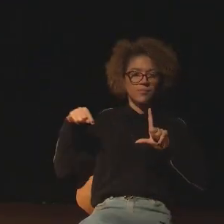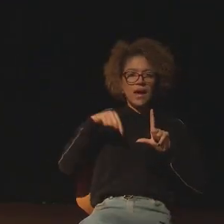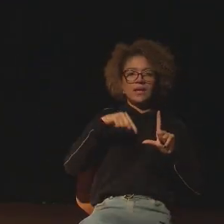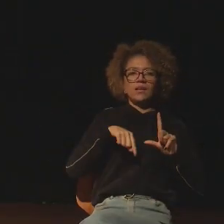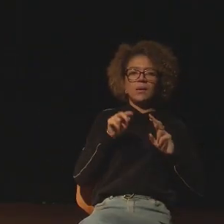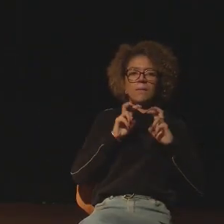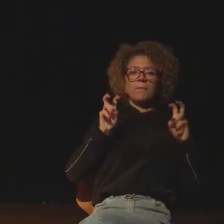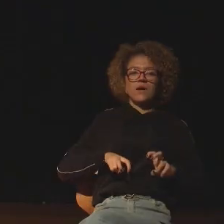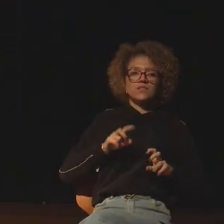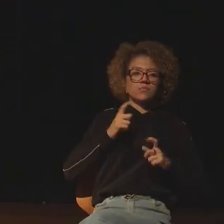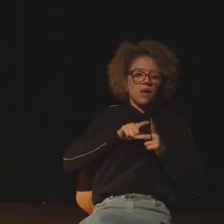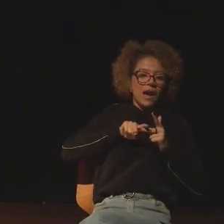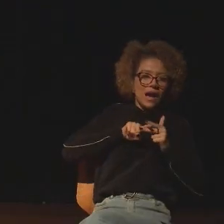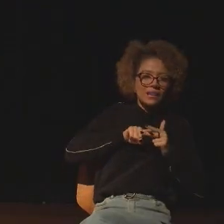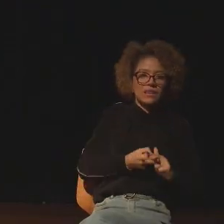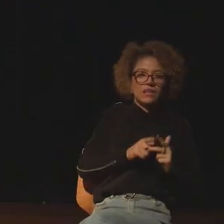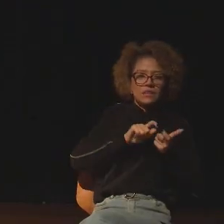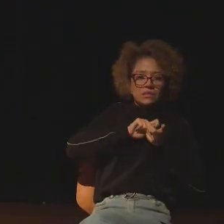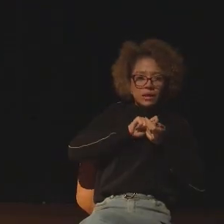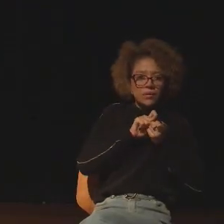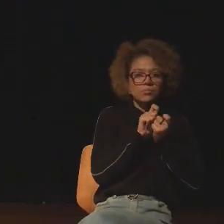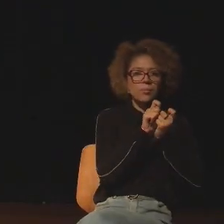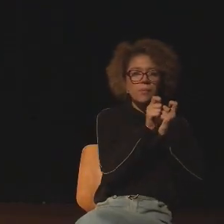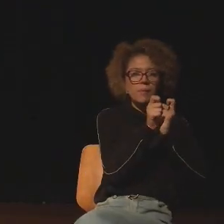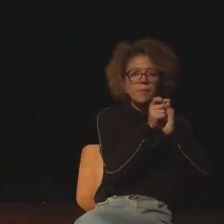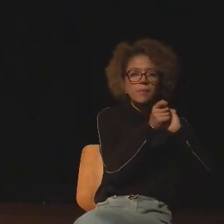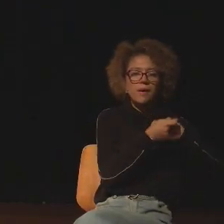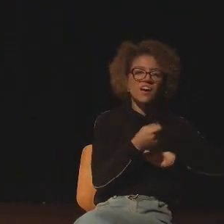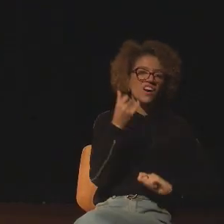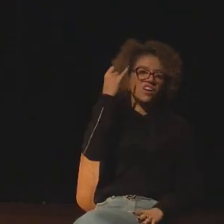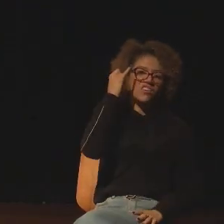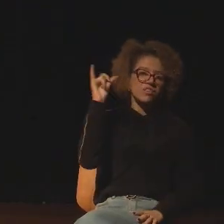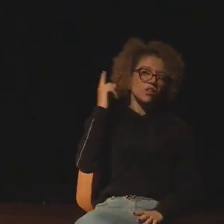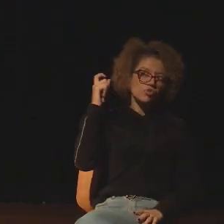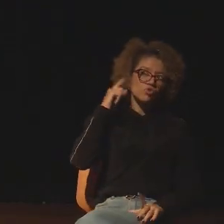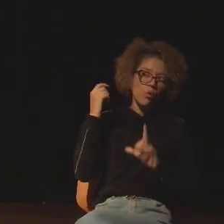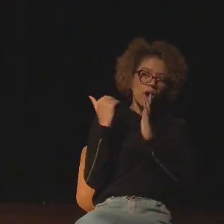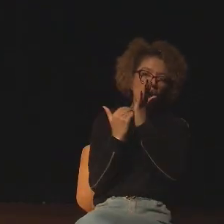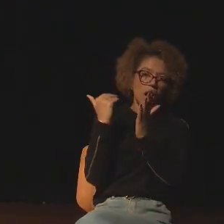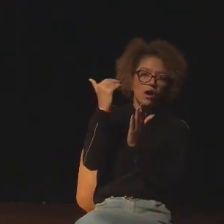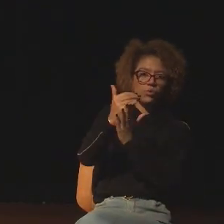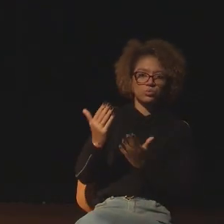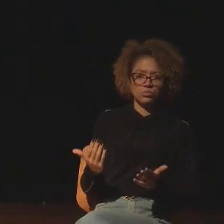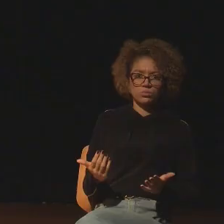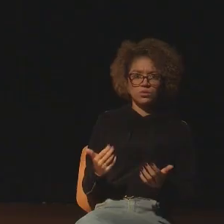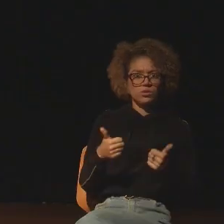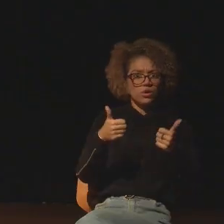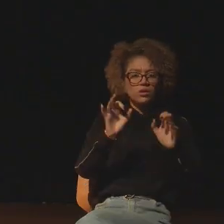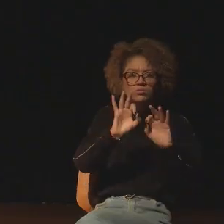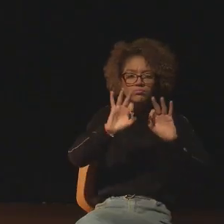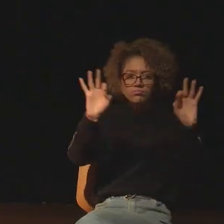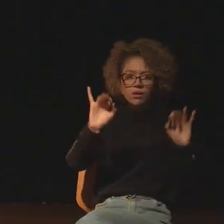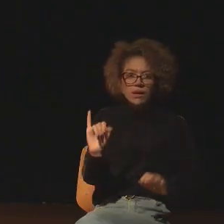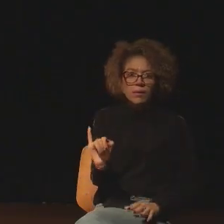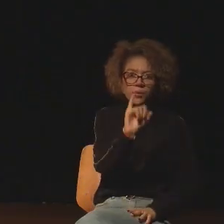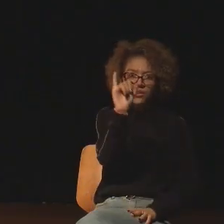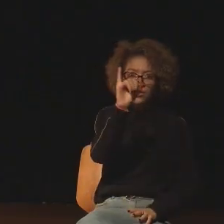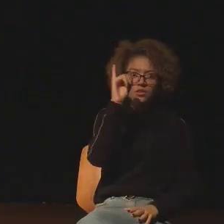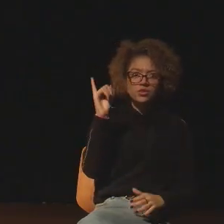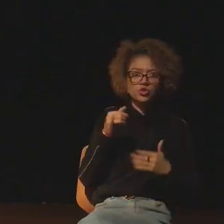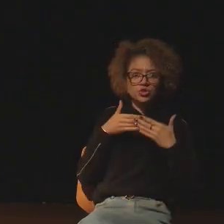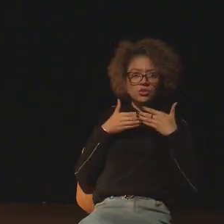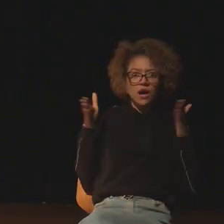o posicionamento de caixas de som de acordo com o que nós estávamos falando. Isso é muito importante, o diálogo aberto